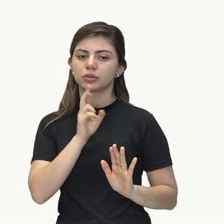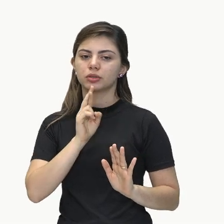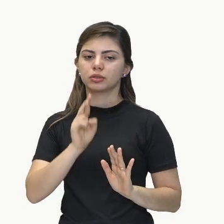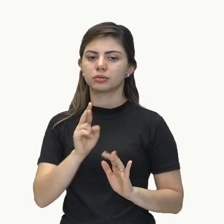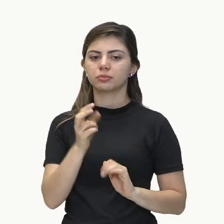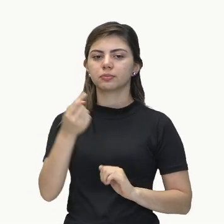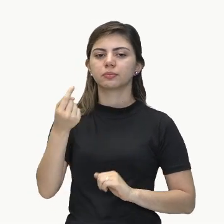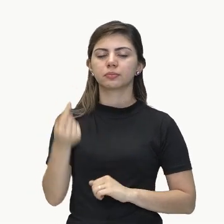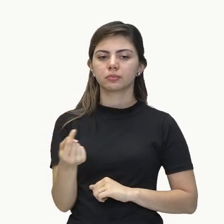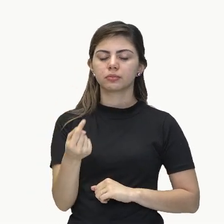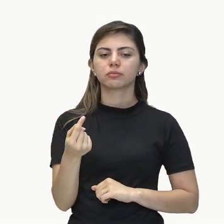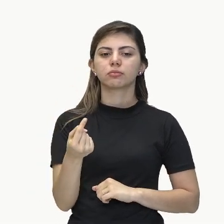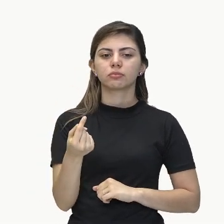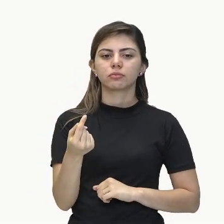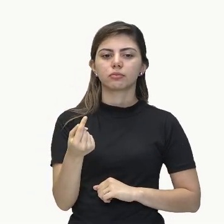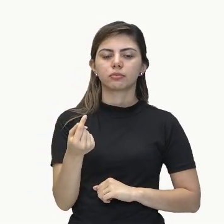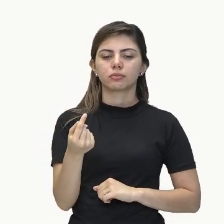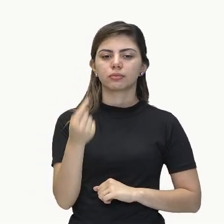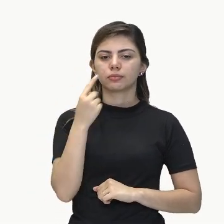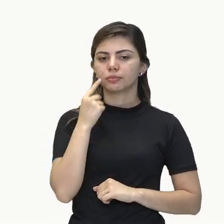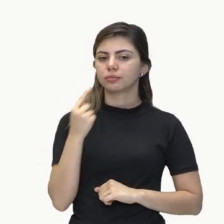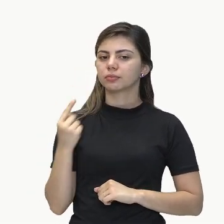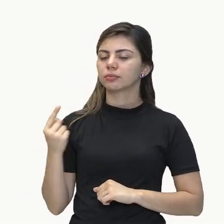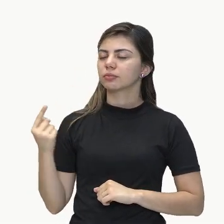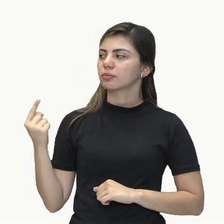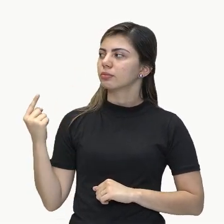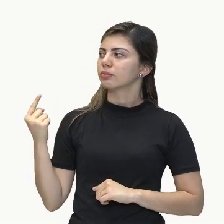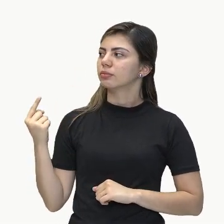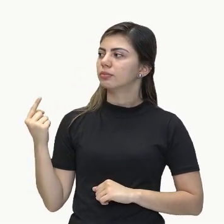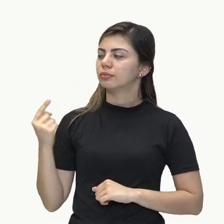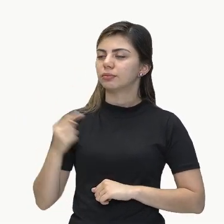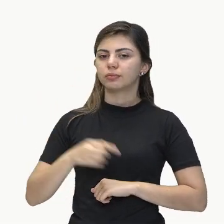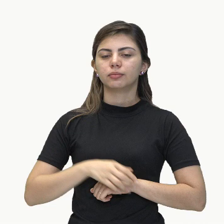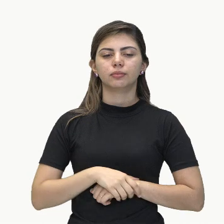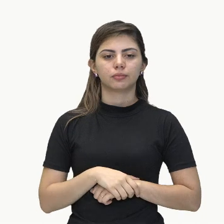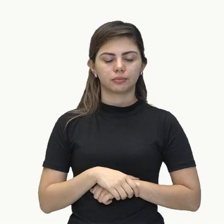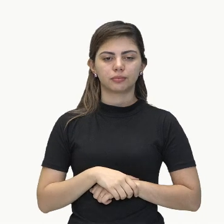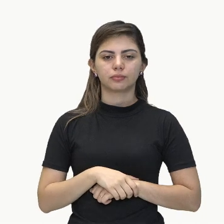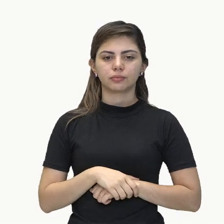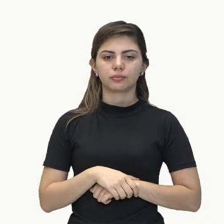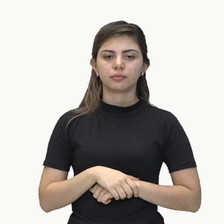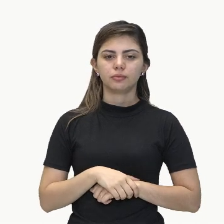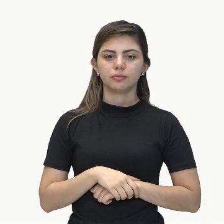por outro, e eu vou ter como resultado 1.